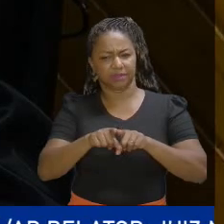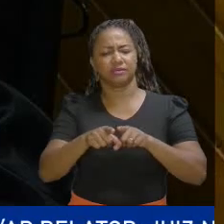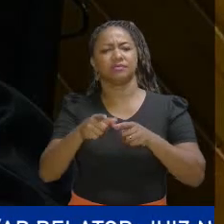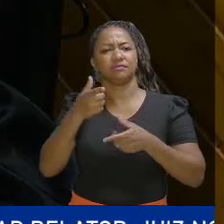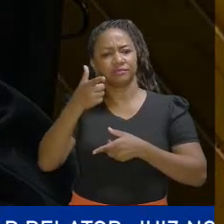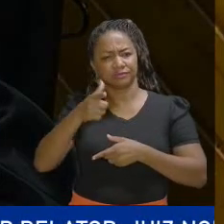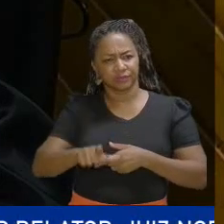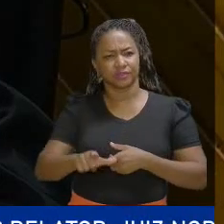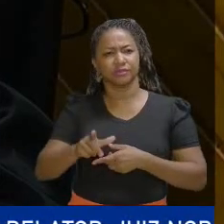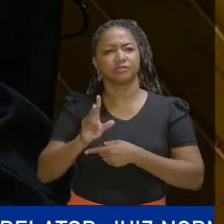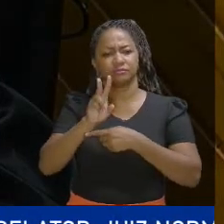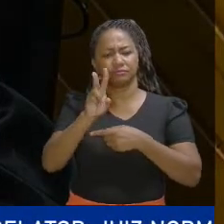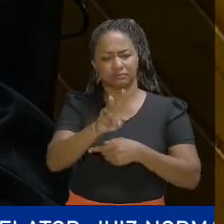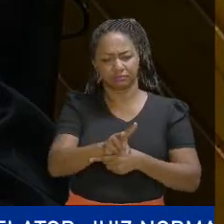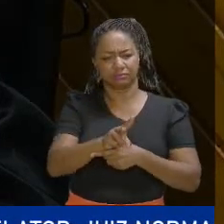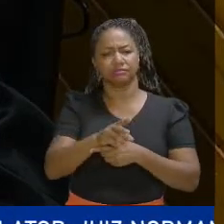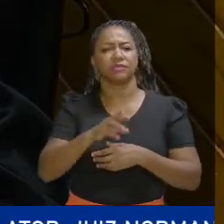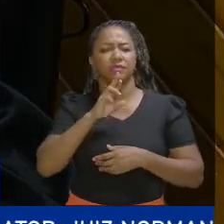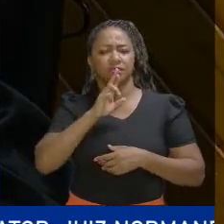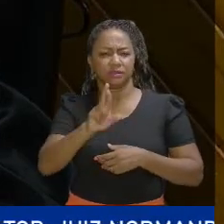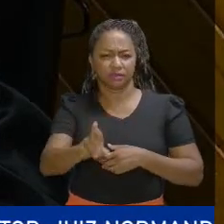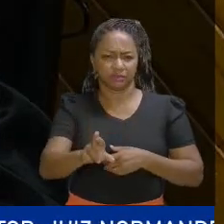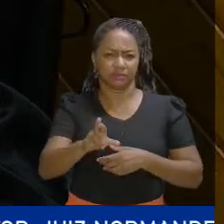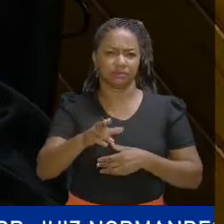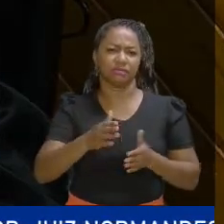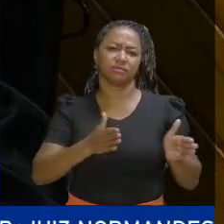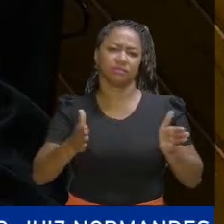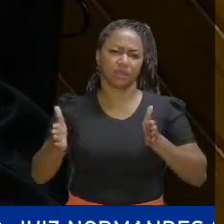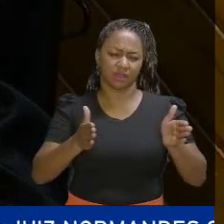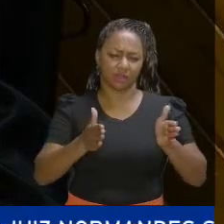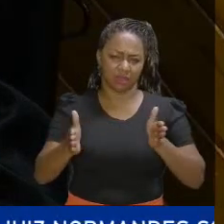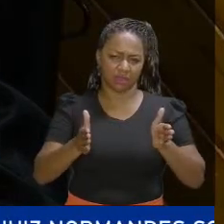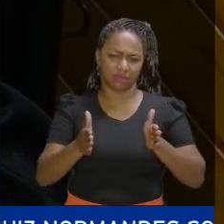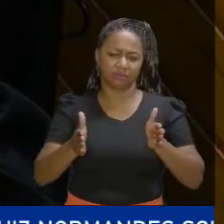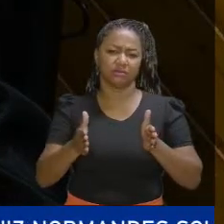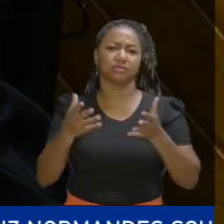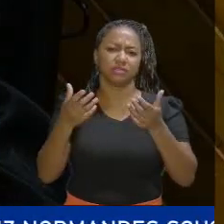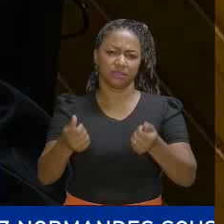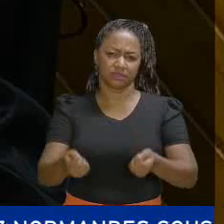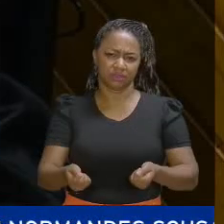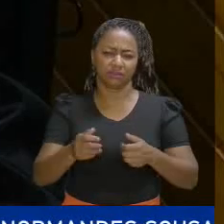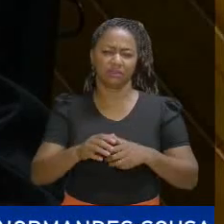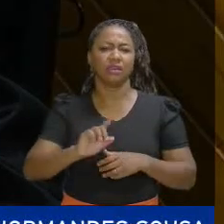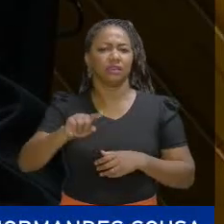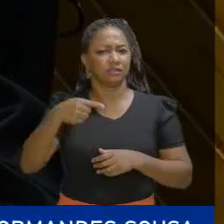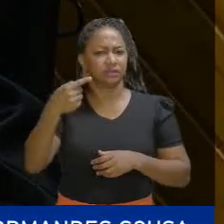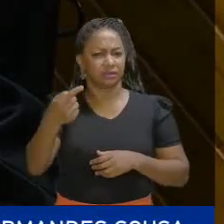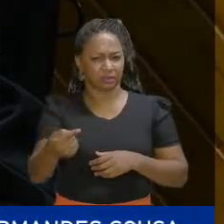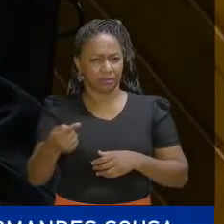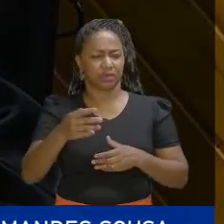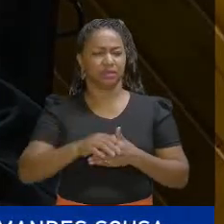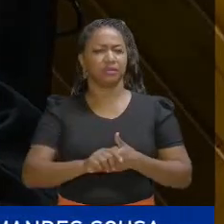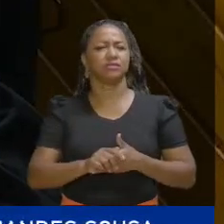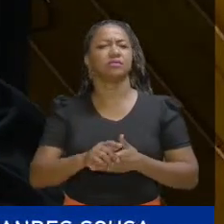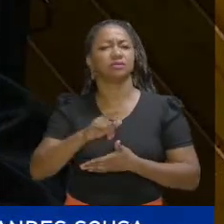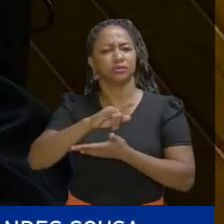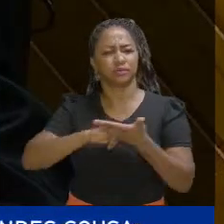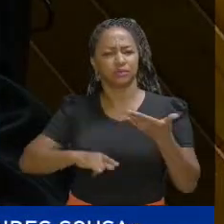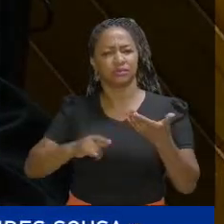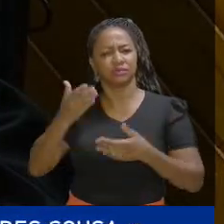diligenciada. Em resposta, foi requerido um prazo, que foi deferido, e posteriormente acostou